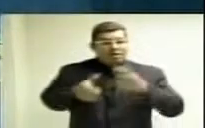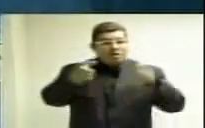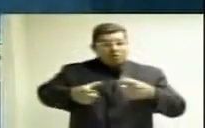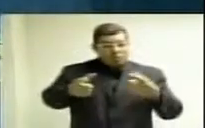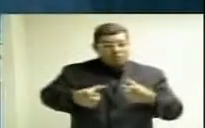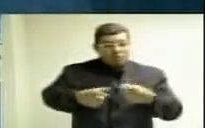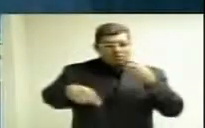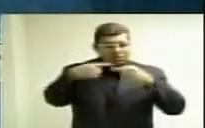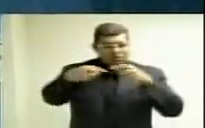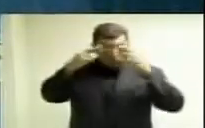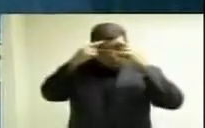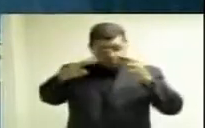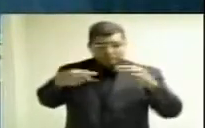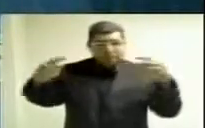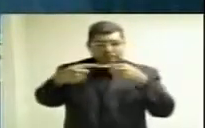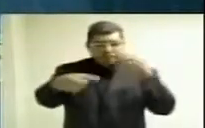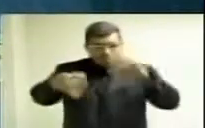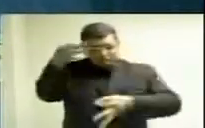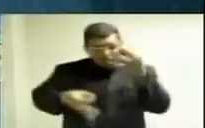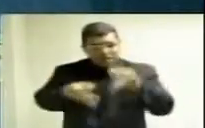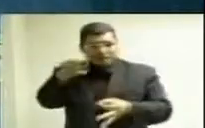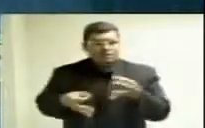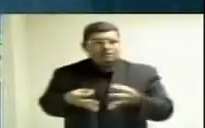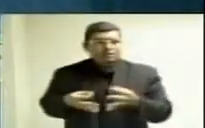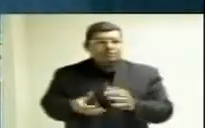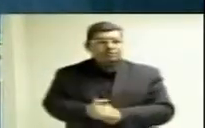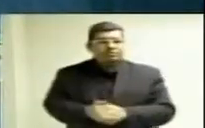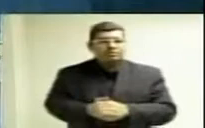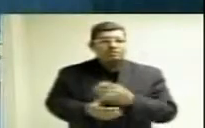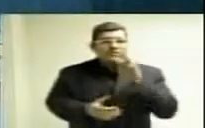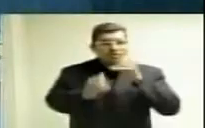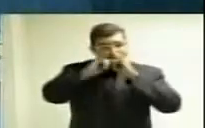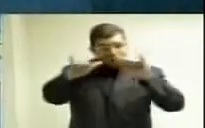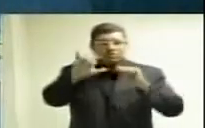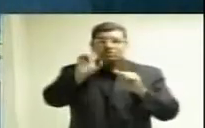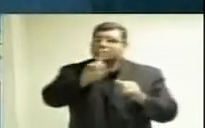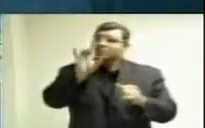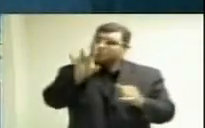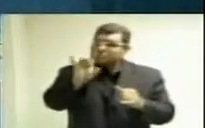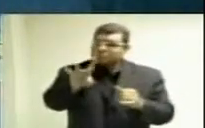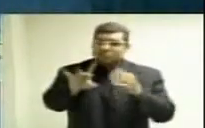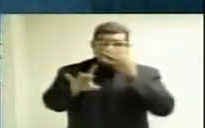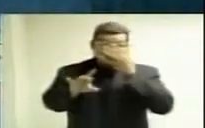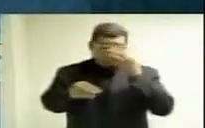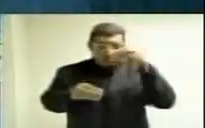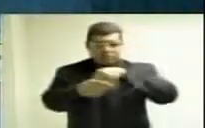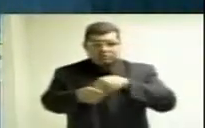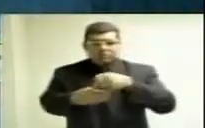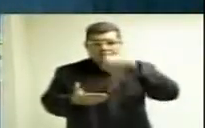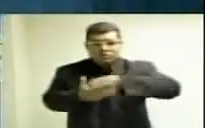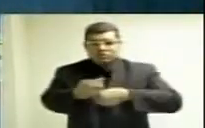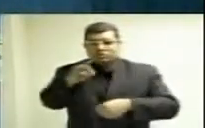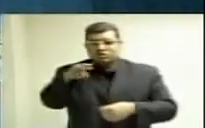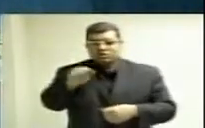Diante do descumprimento da decisão judicial, noticiam não só a aplicação de multa